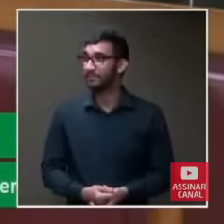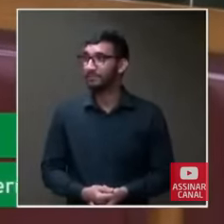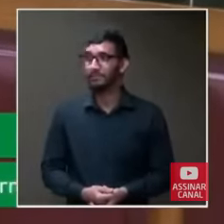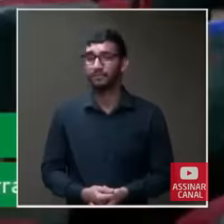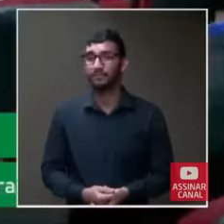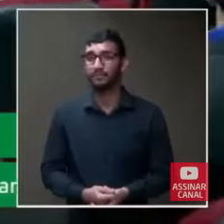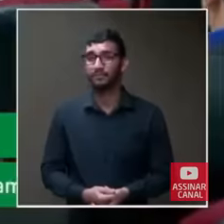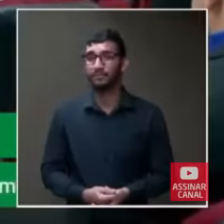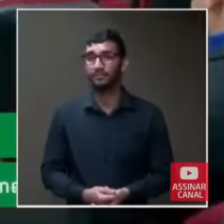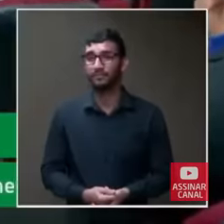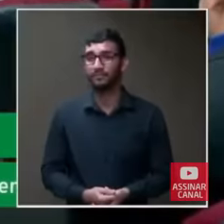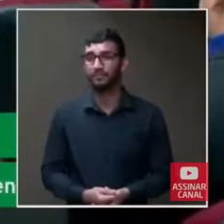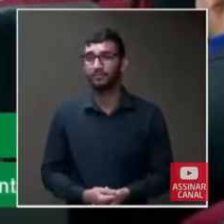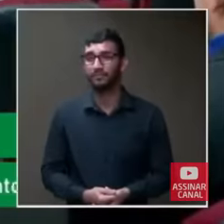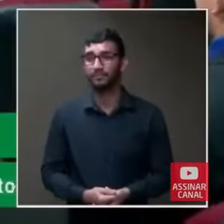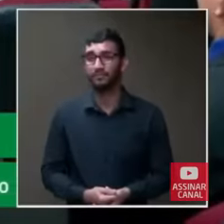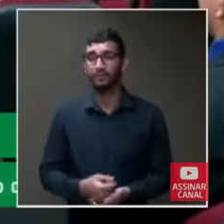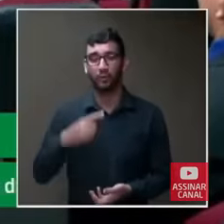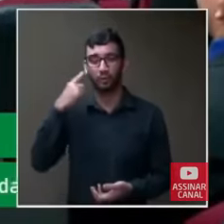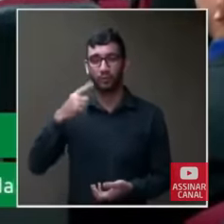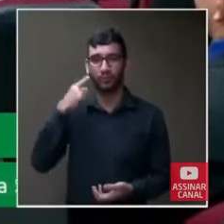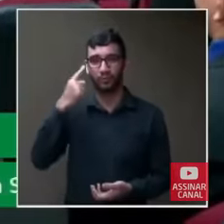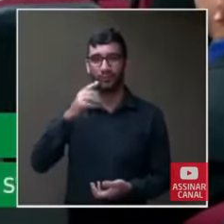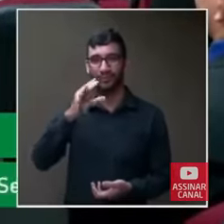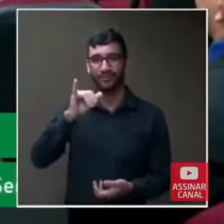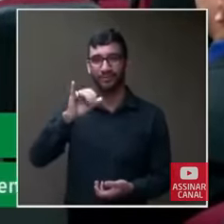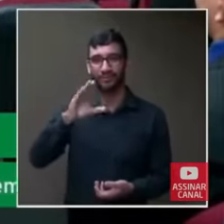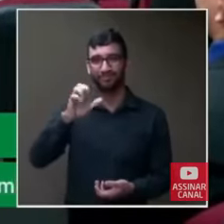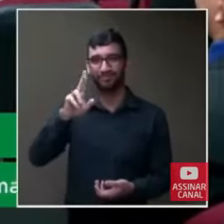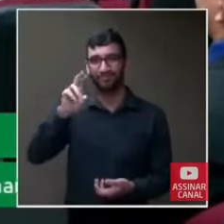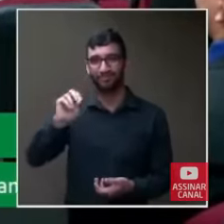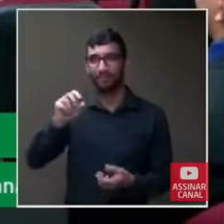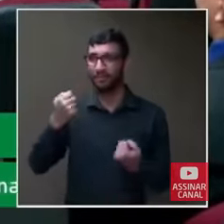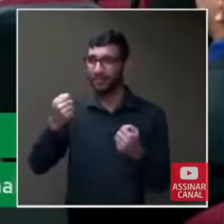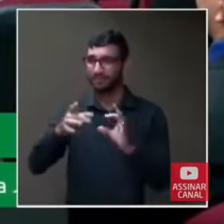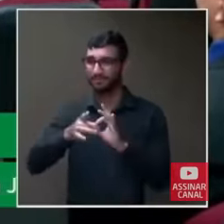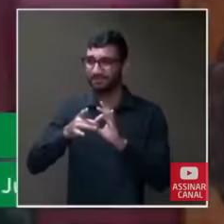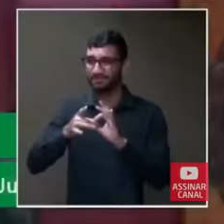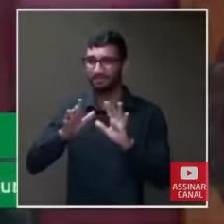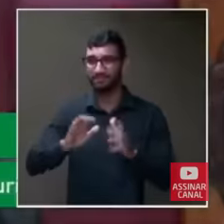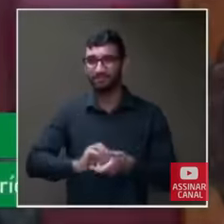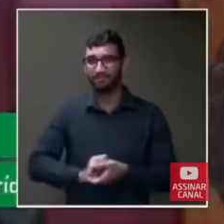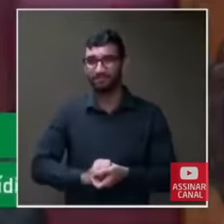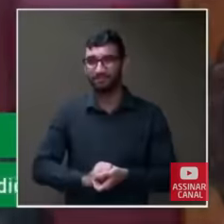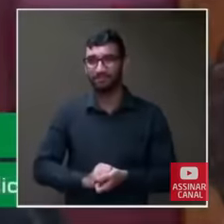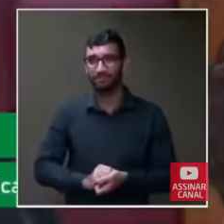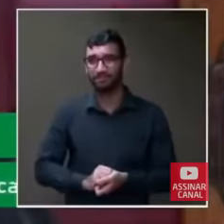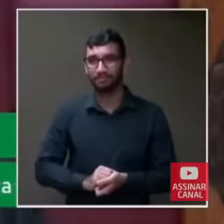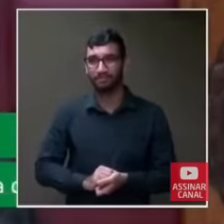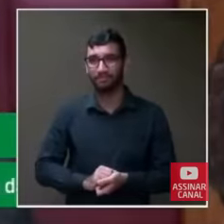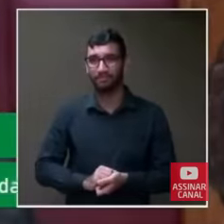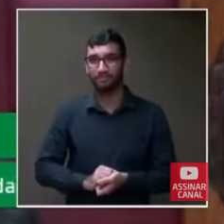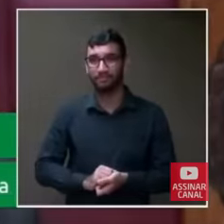Começou o circo. Com esse palhaço. Doutor Cícero. Tentando intimidar a testemunha, andando por aqui e fazendo bagunça.